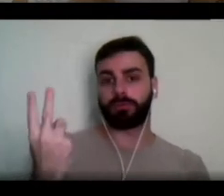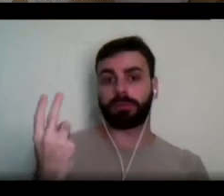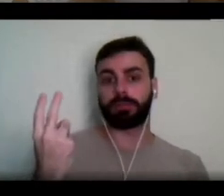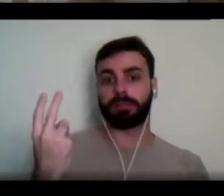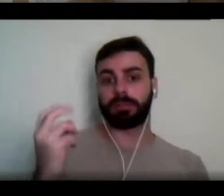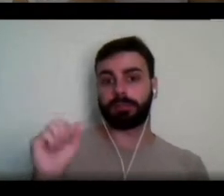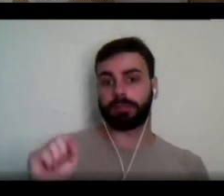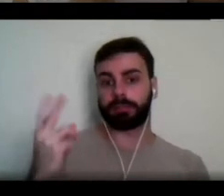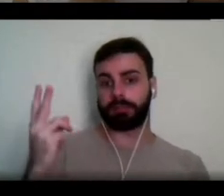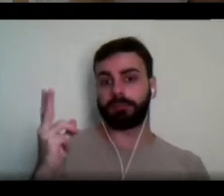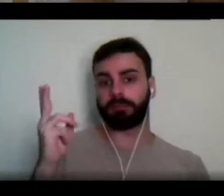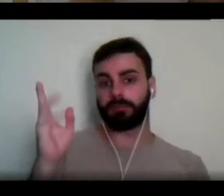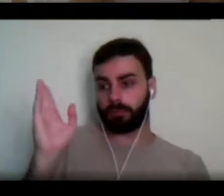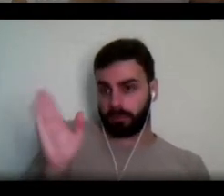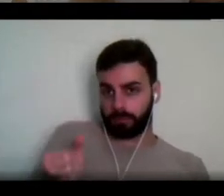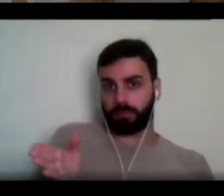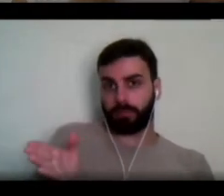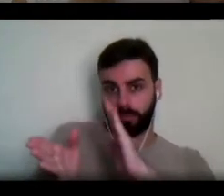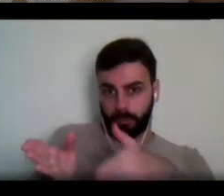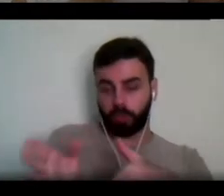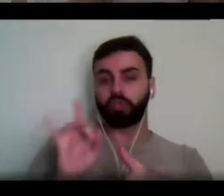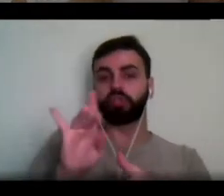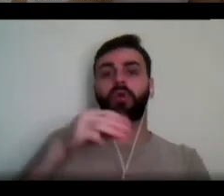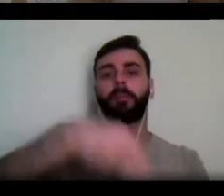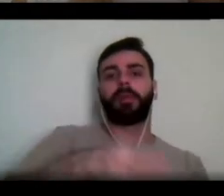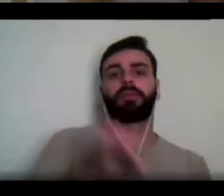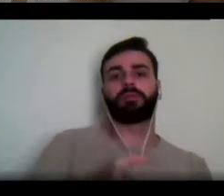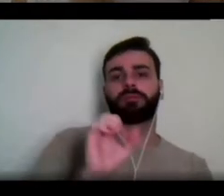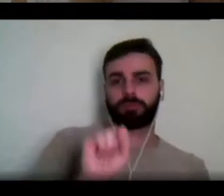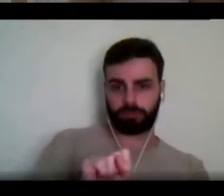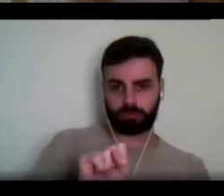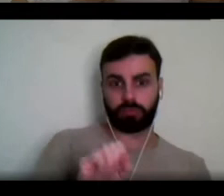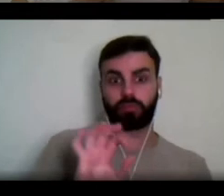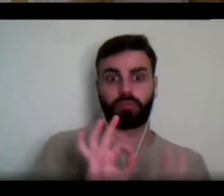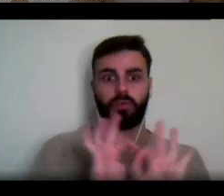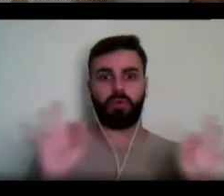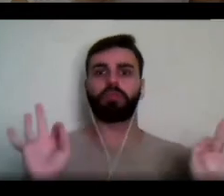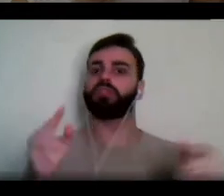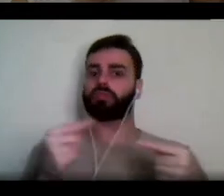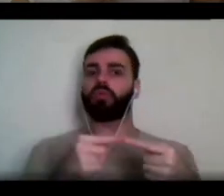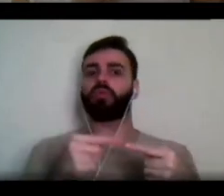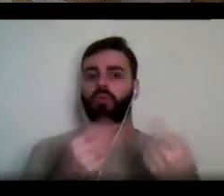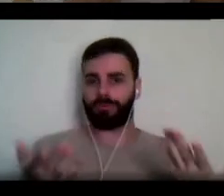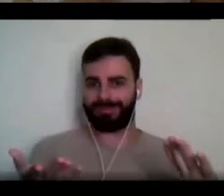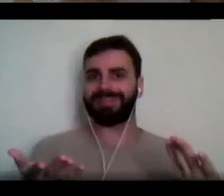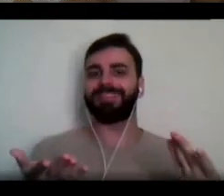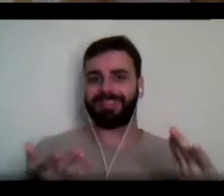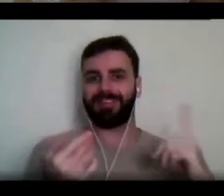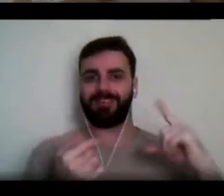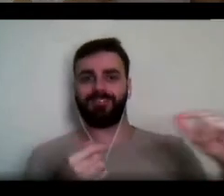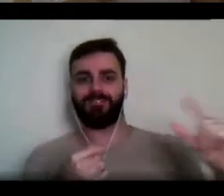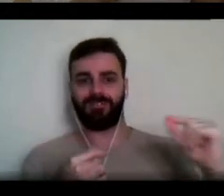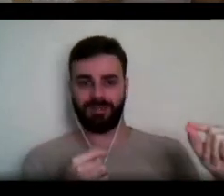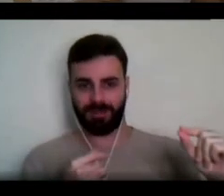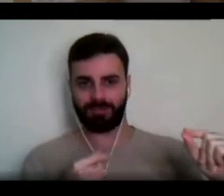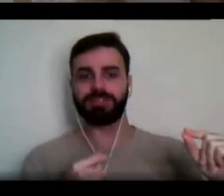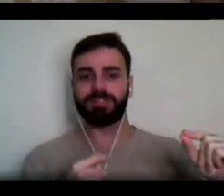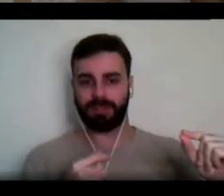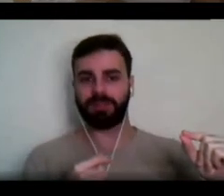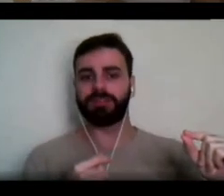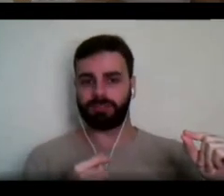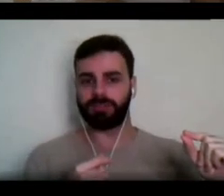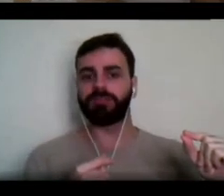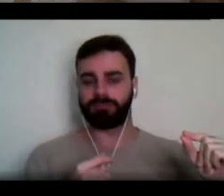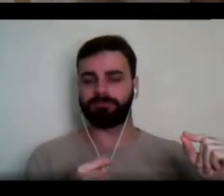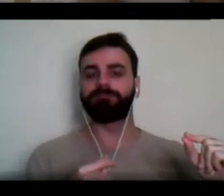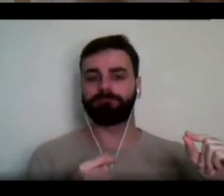cubo e fica só metros por segundo. Ótimo, né? Porque o que tem que estar do lado de cá dessa igualdade tem que ter a mesma